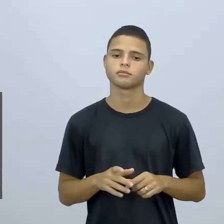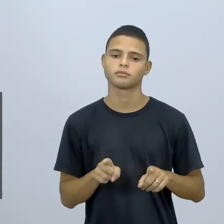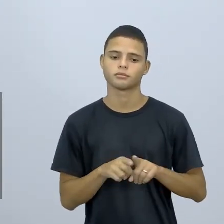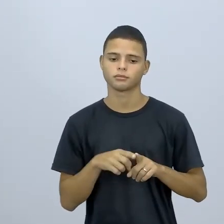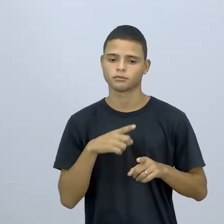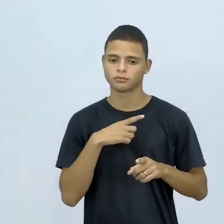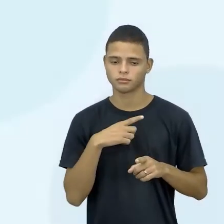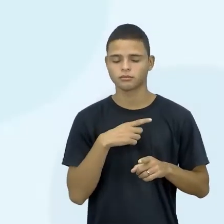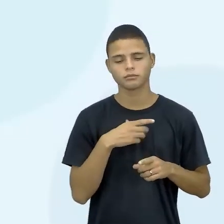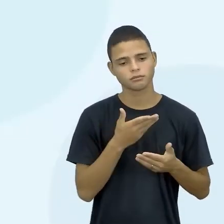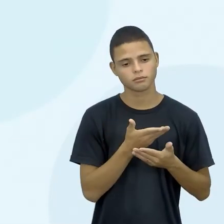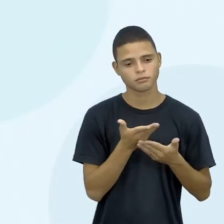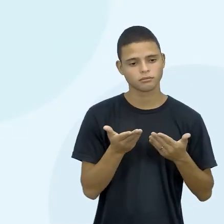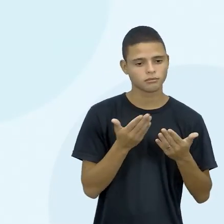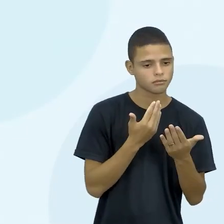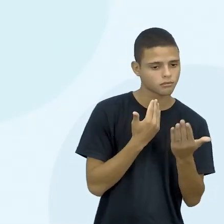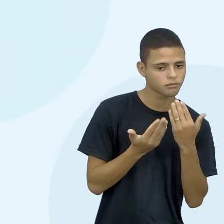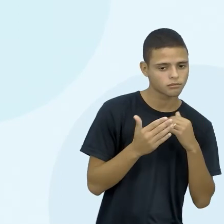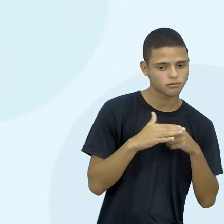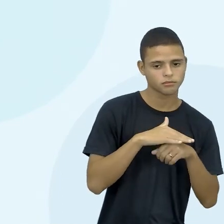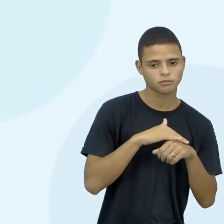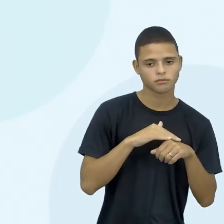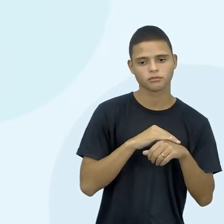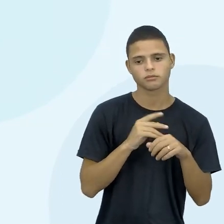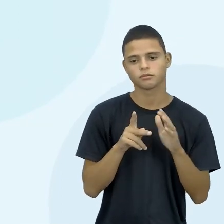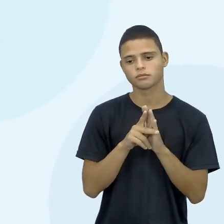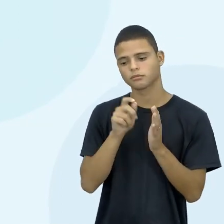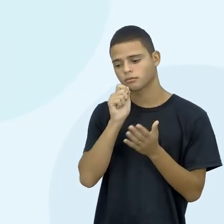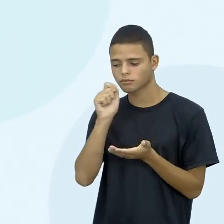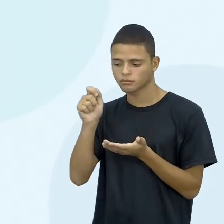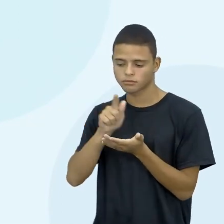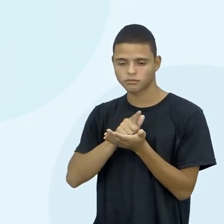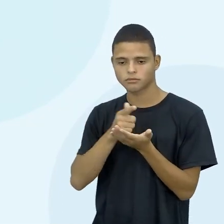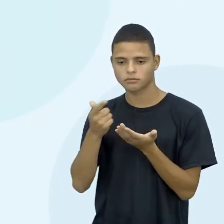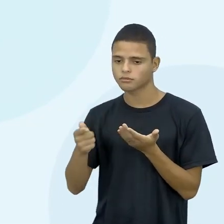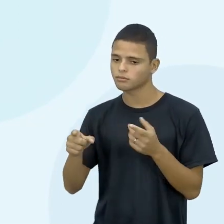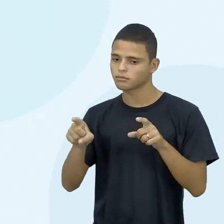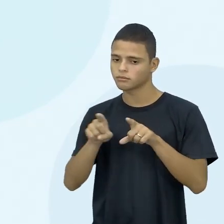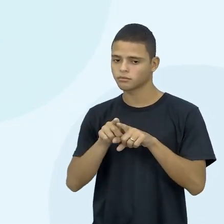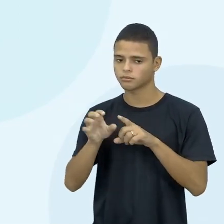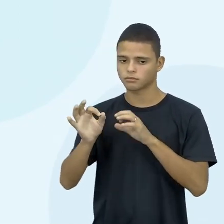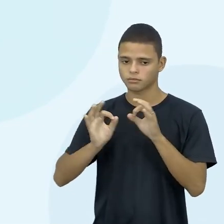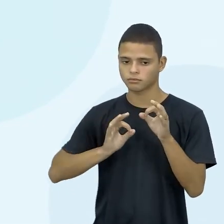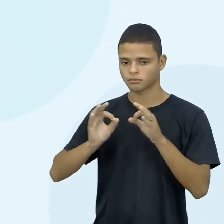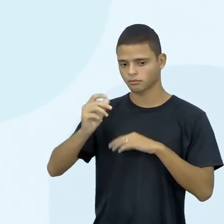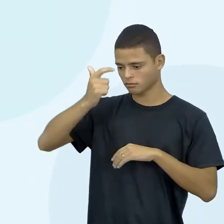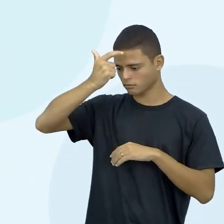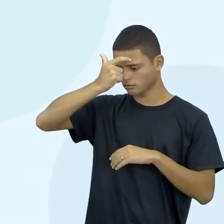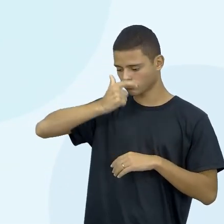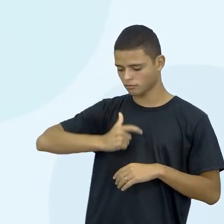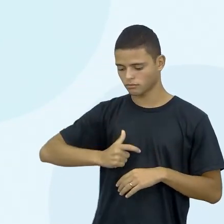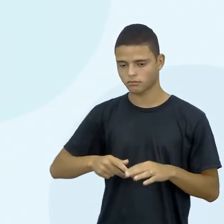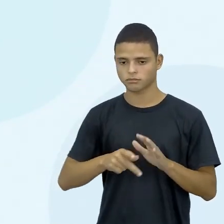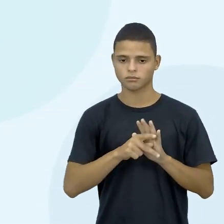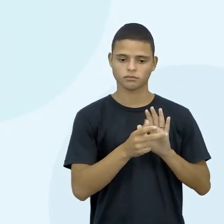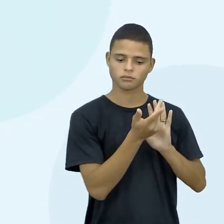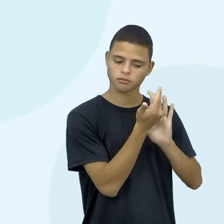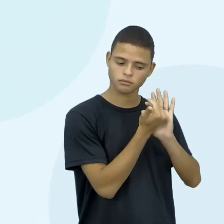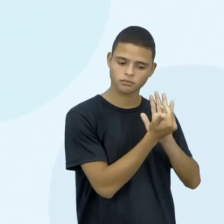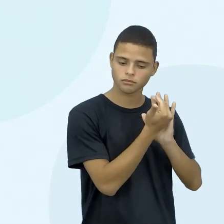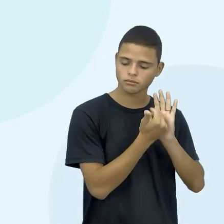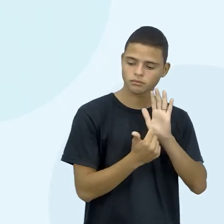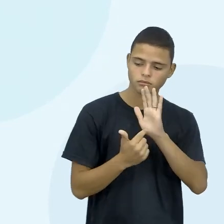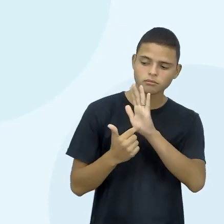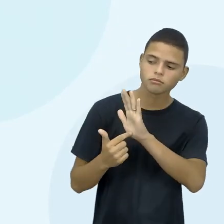produções. Então, vocês vão conversar sobre as fotoreportagens de vocês e façam essa descrição da imagem para os